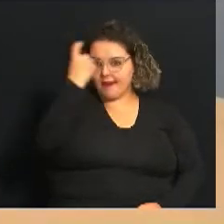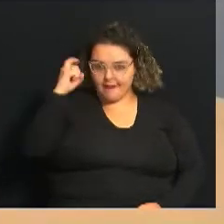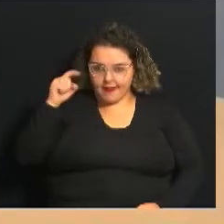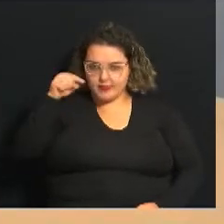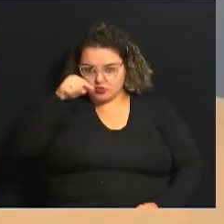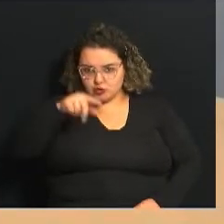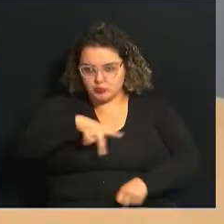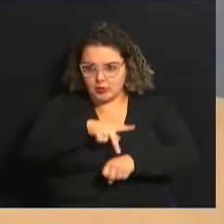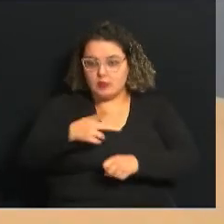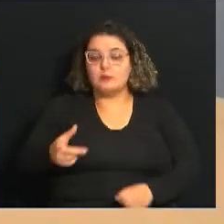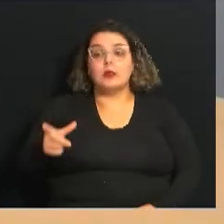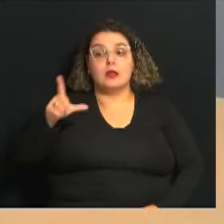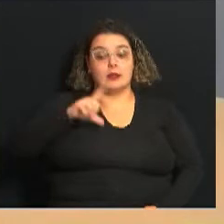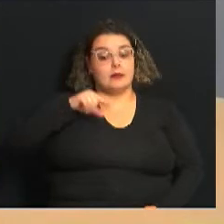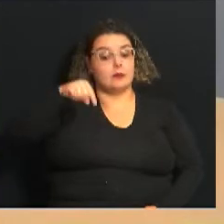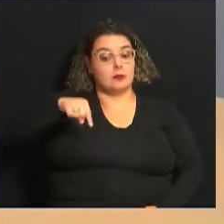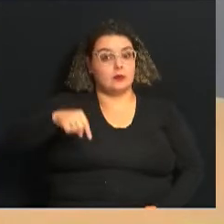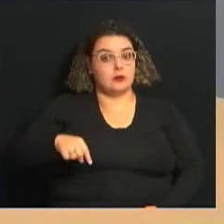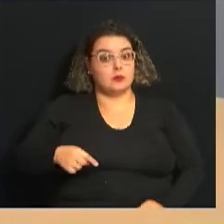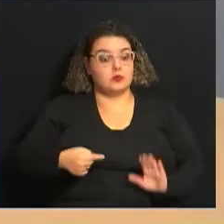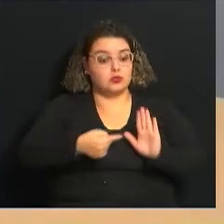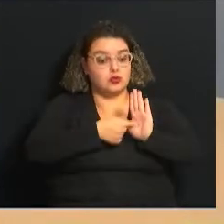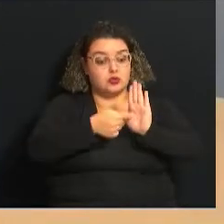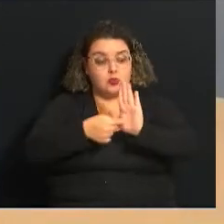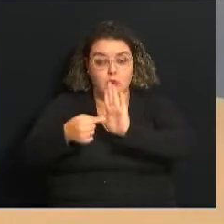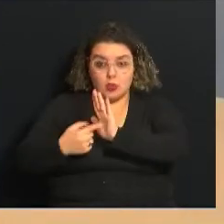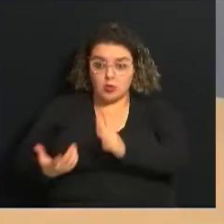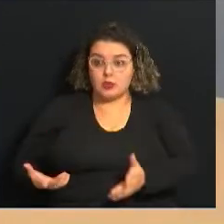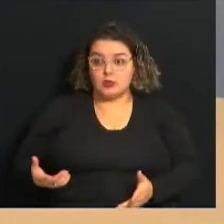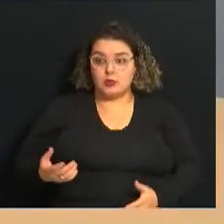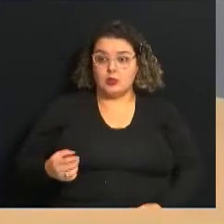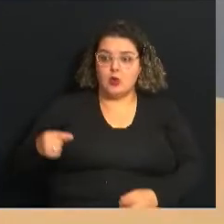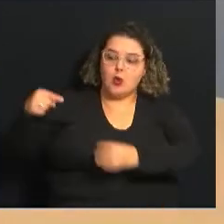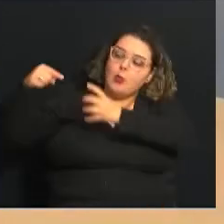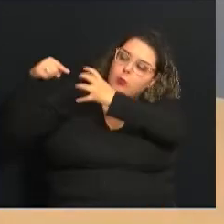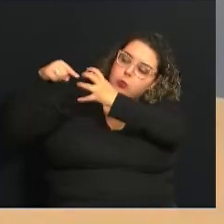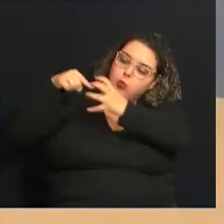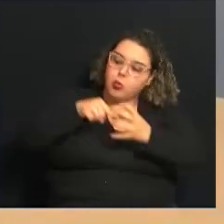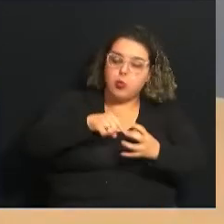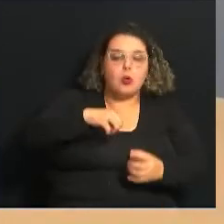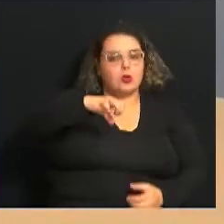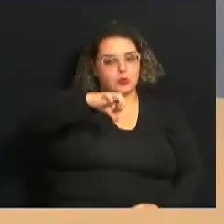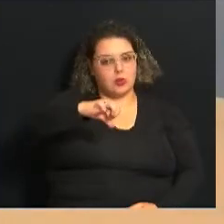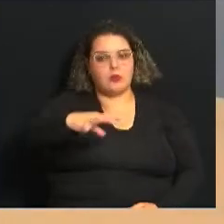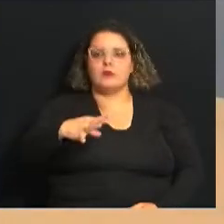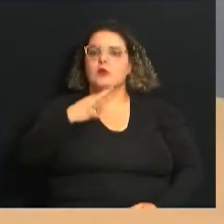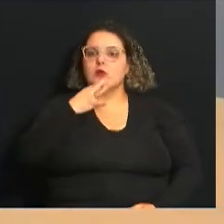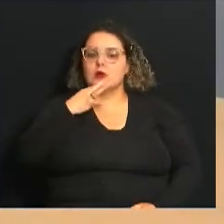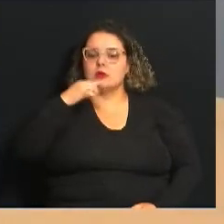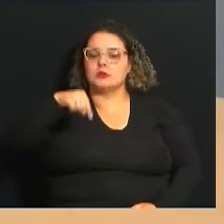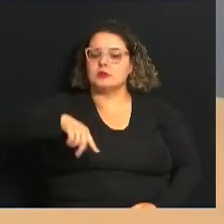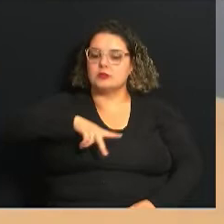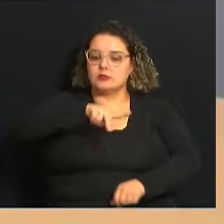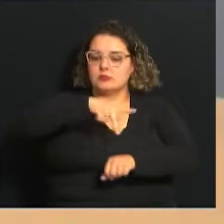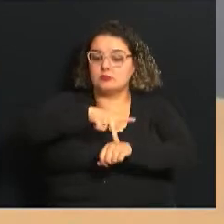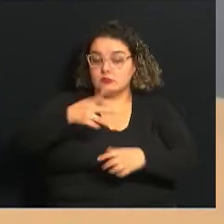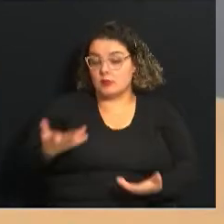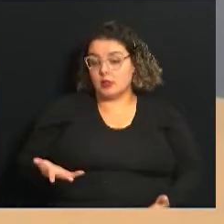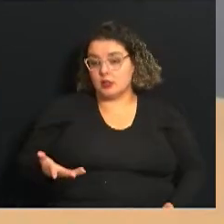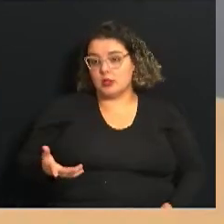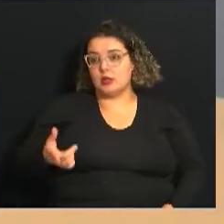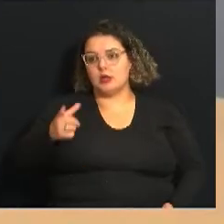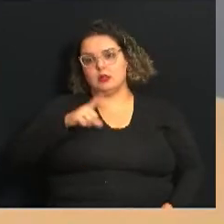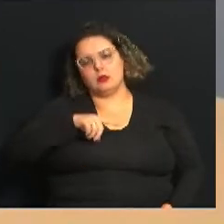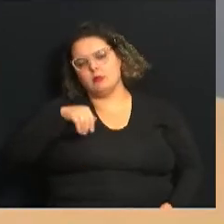temos cicatrizes de impactos de asteroides, já são 9 conhecidas no país. Obviamente existiu muito